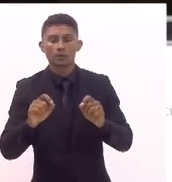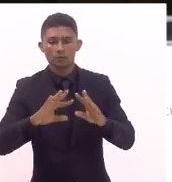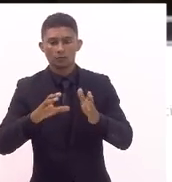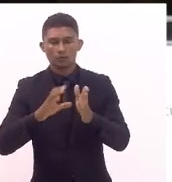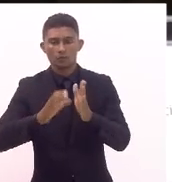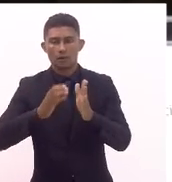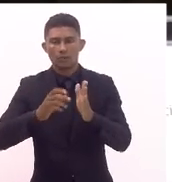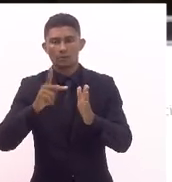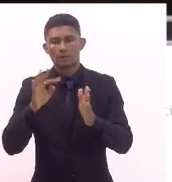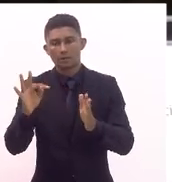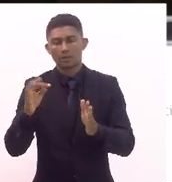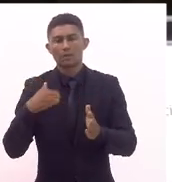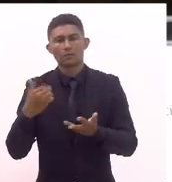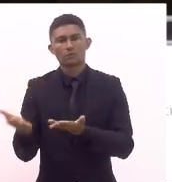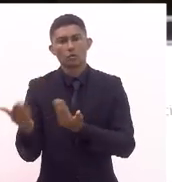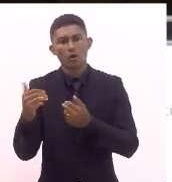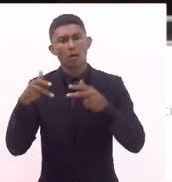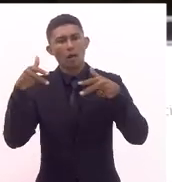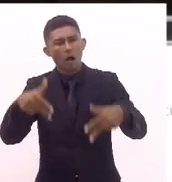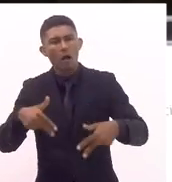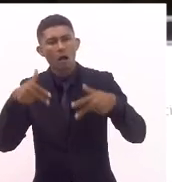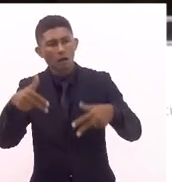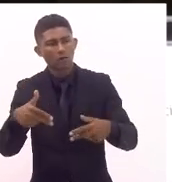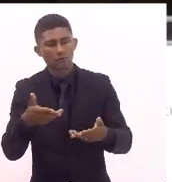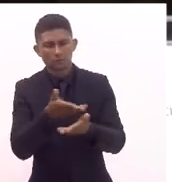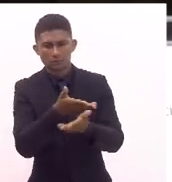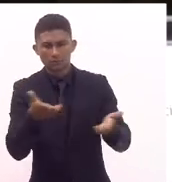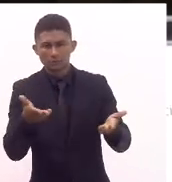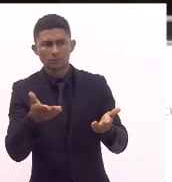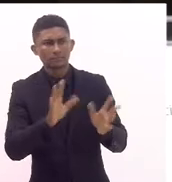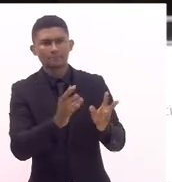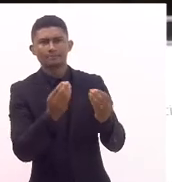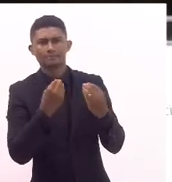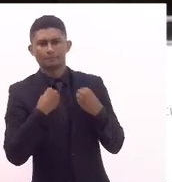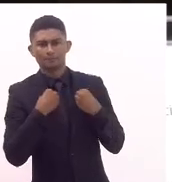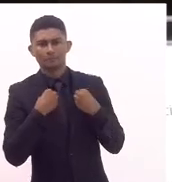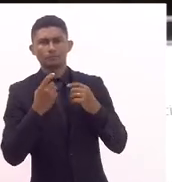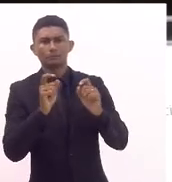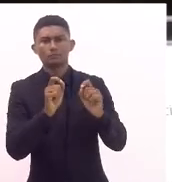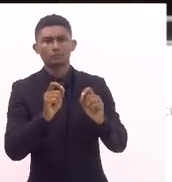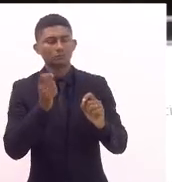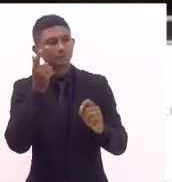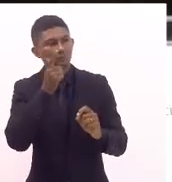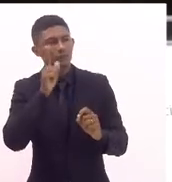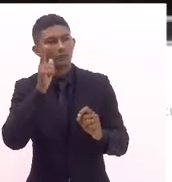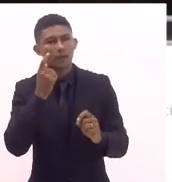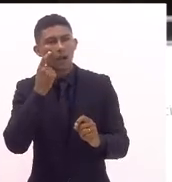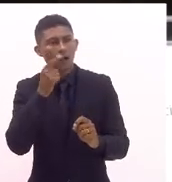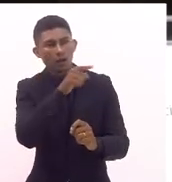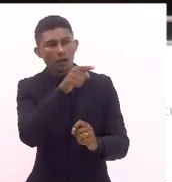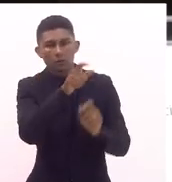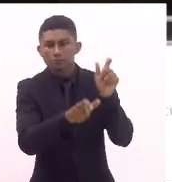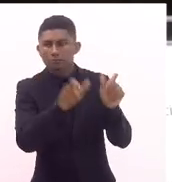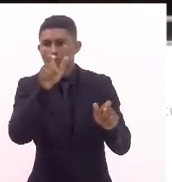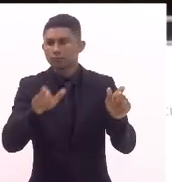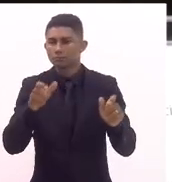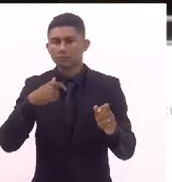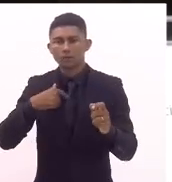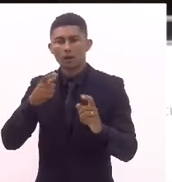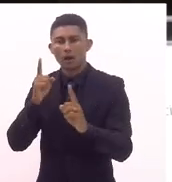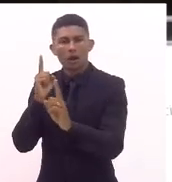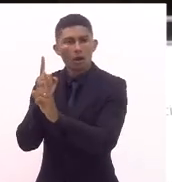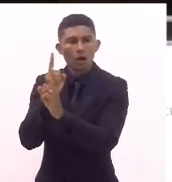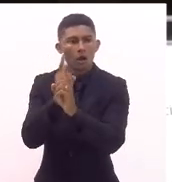e o PT o partido me oportunizou encontrar figuras que eu lia que eu acompanhava como